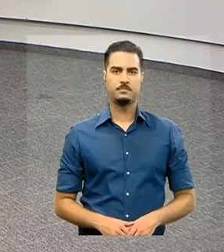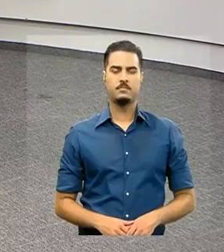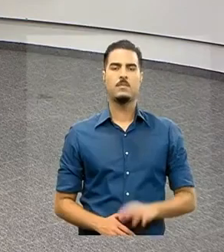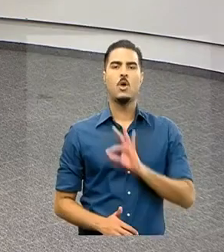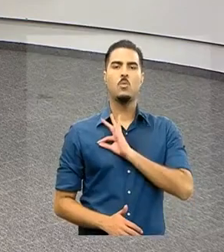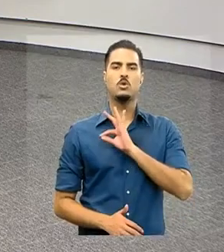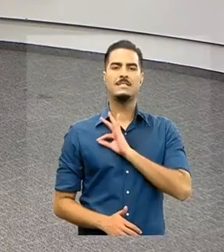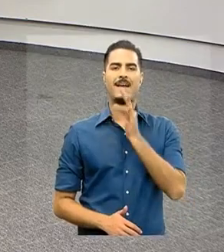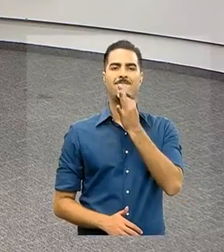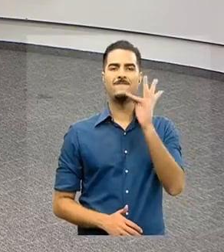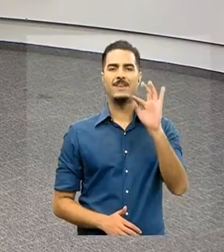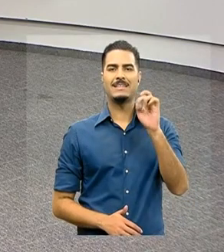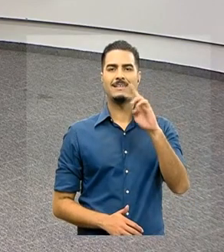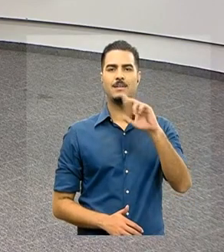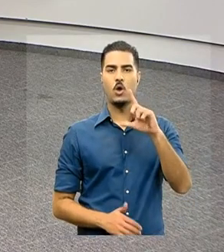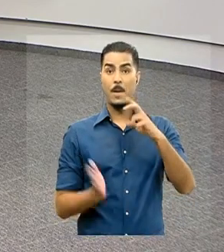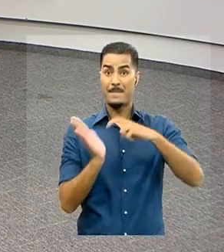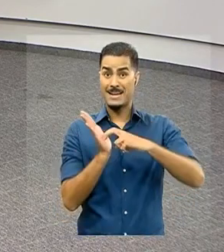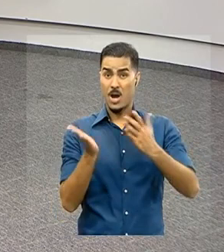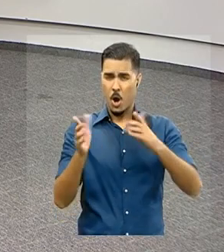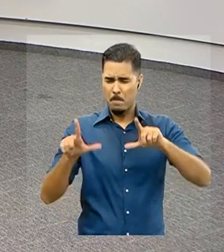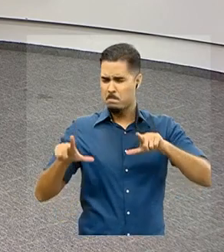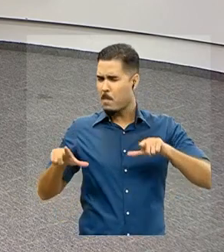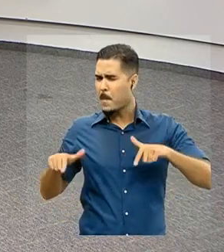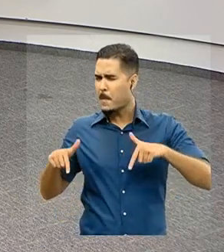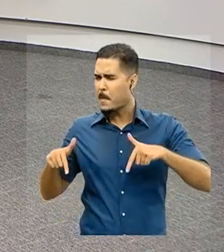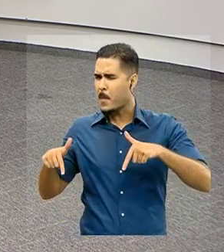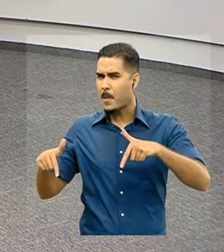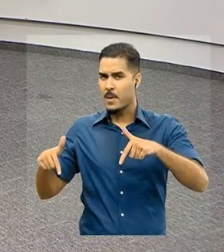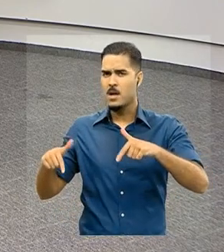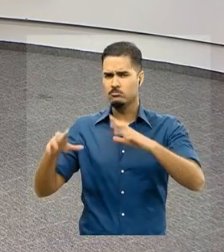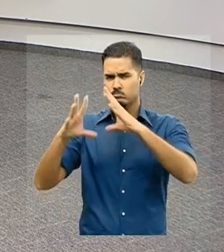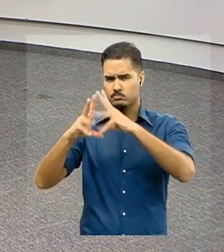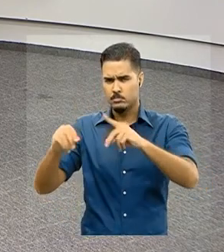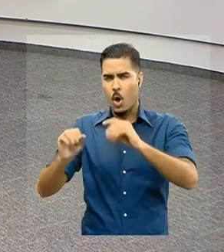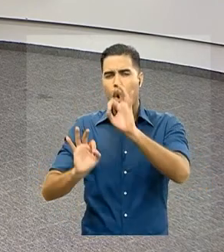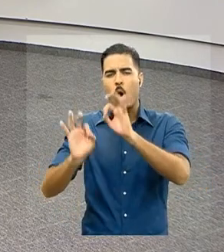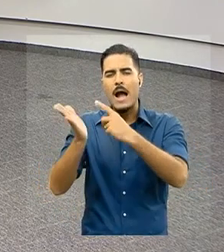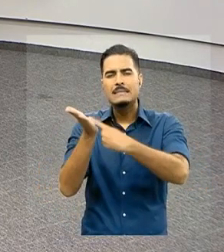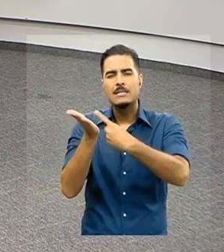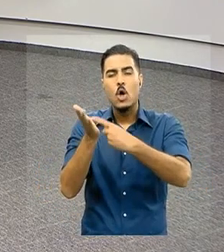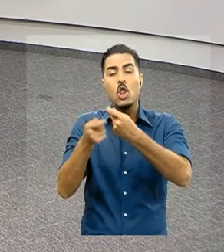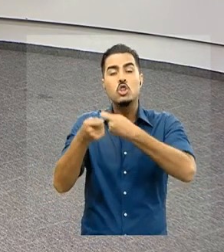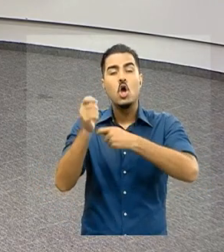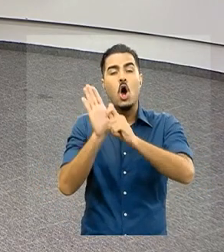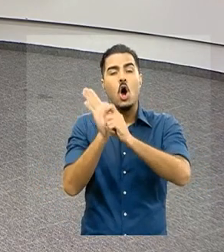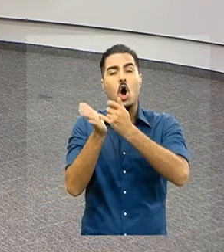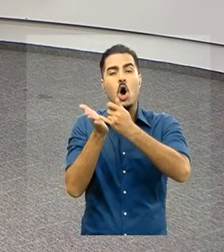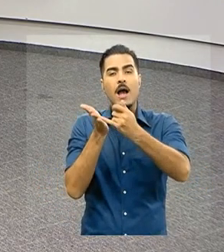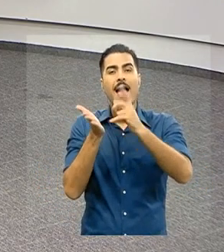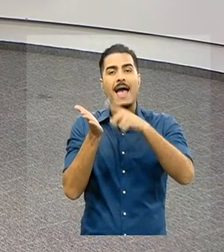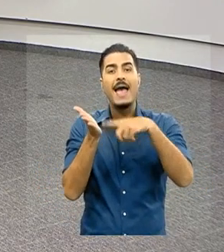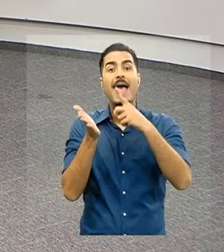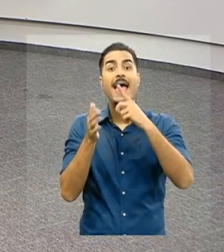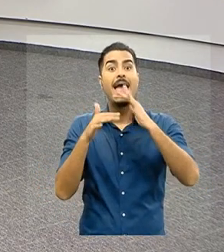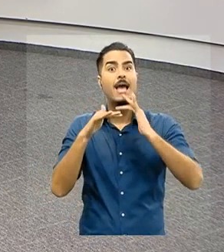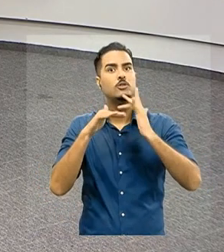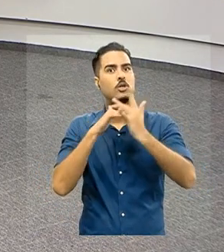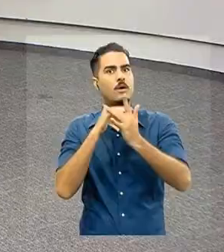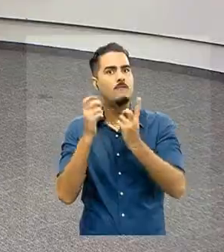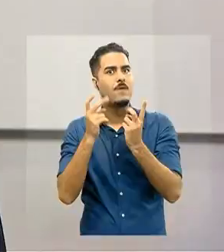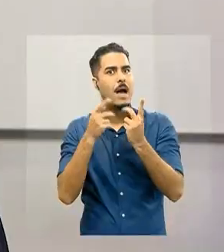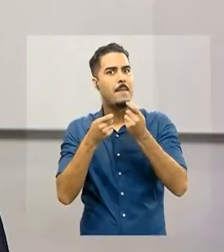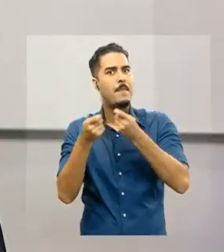A Polícia Federal deflagrou nesta manhã uma operação para desarticular uma organização que negociava drogas por meio de uma rede